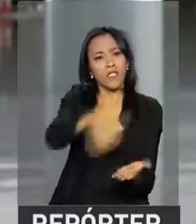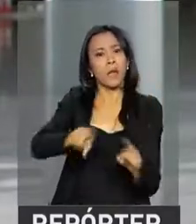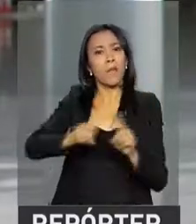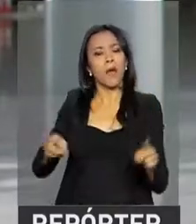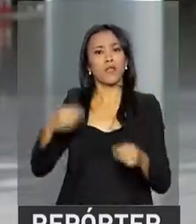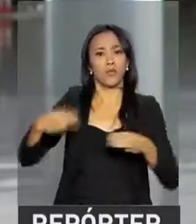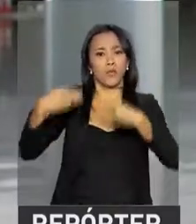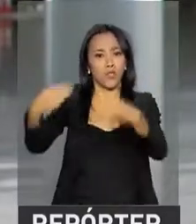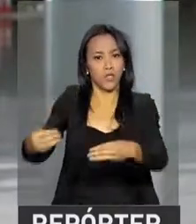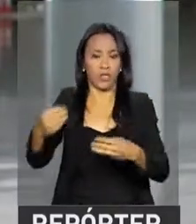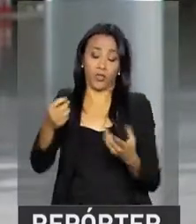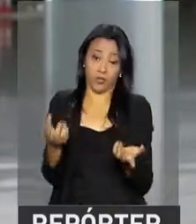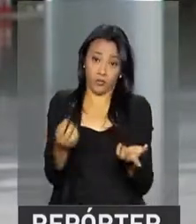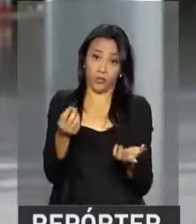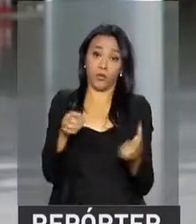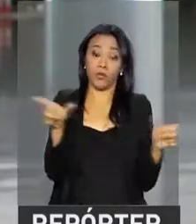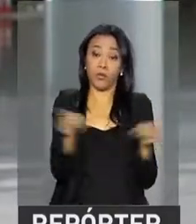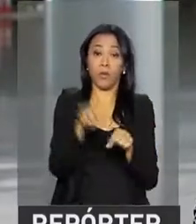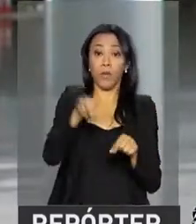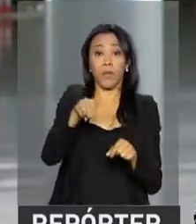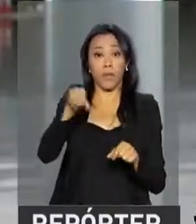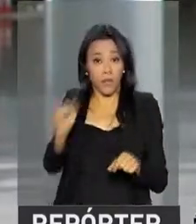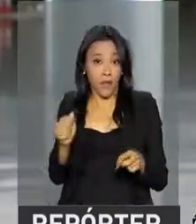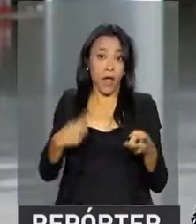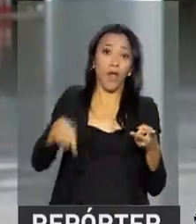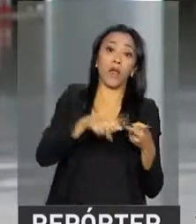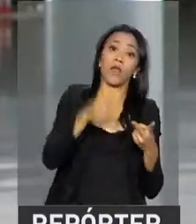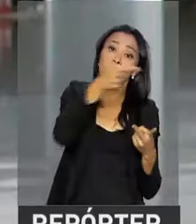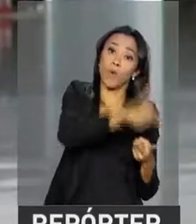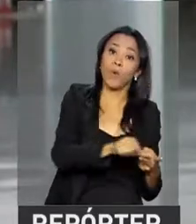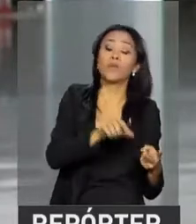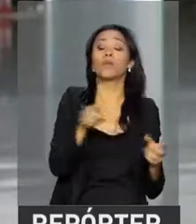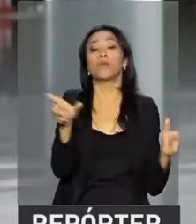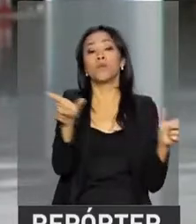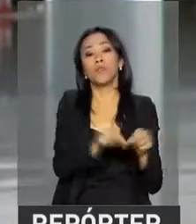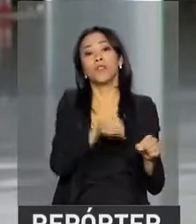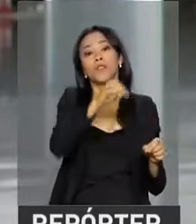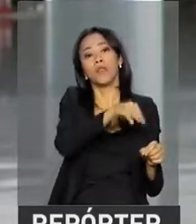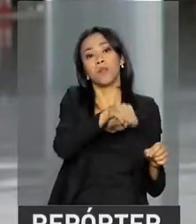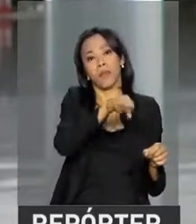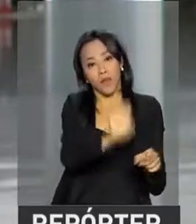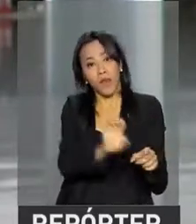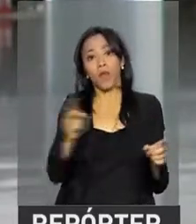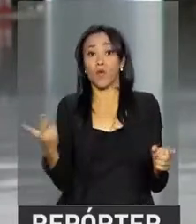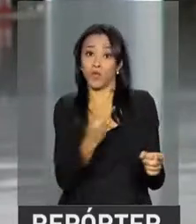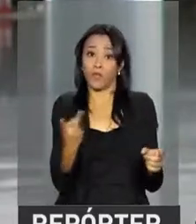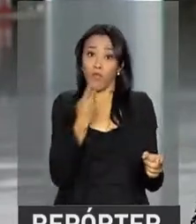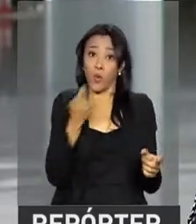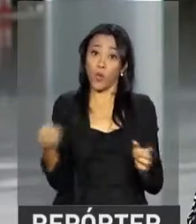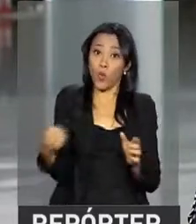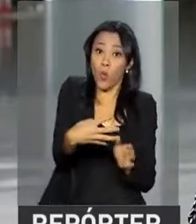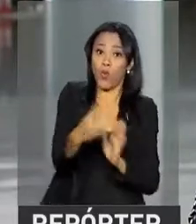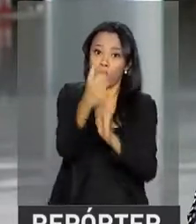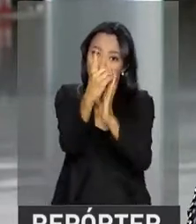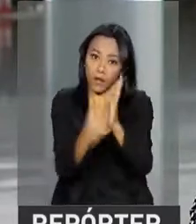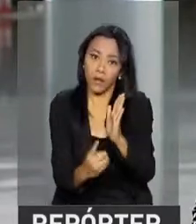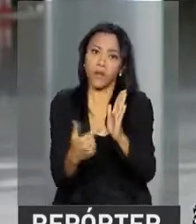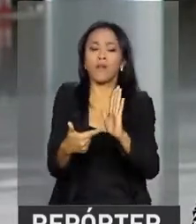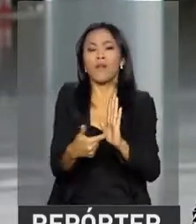e do meio ambiente que deram coletiva ontem aqui no palácio do planalto o novo decreto vai regulamentar